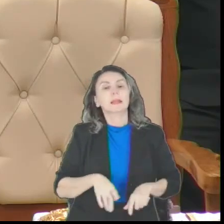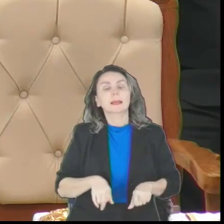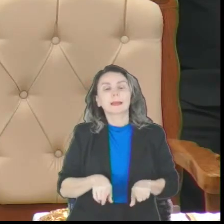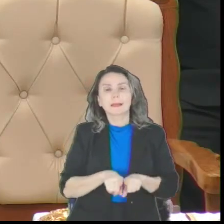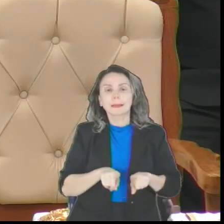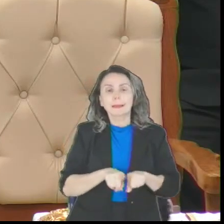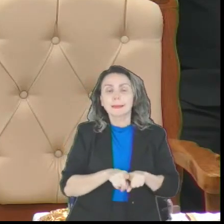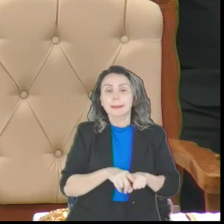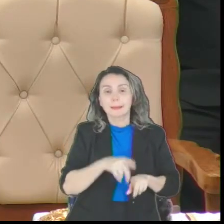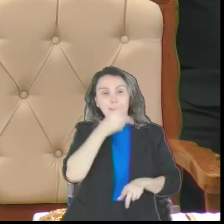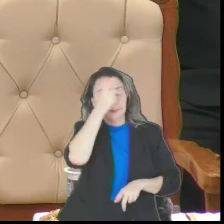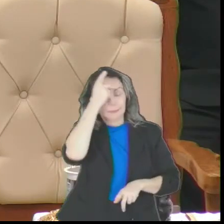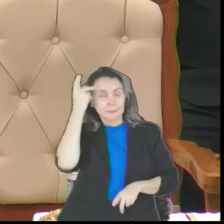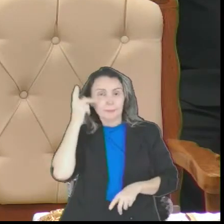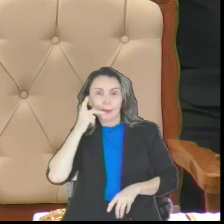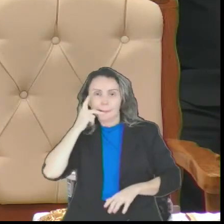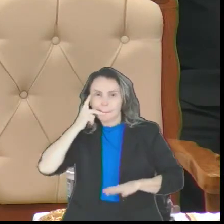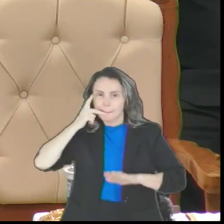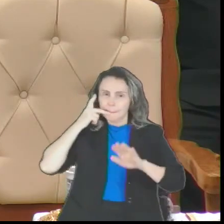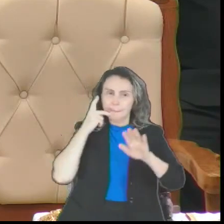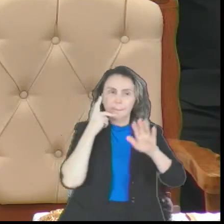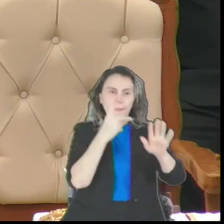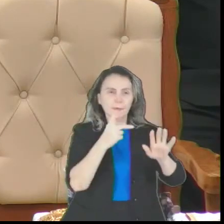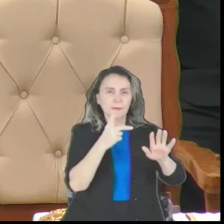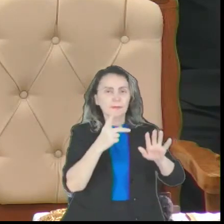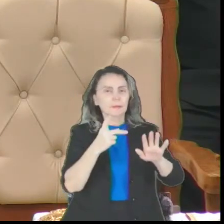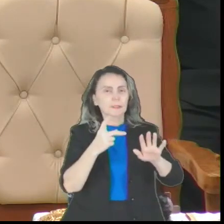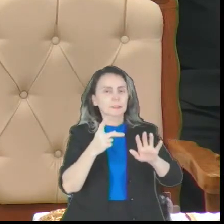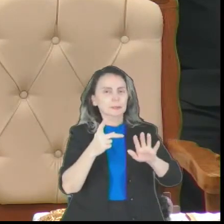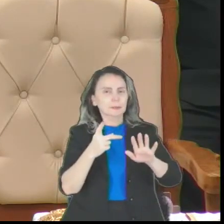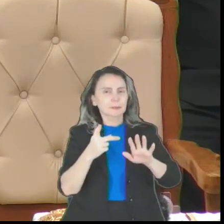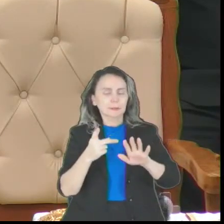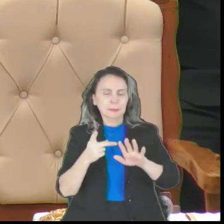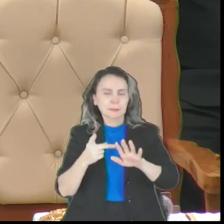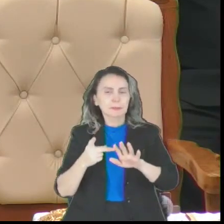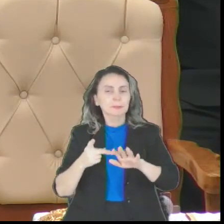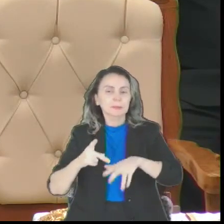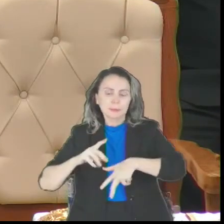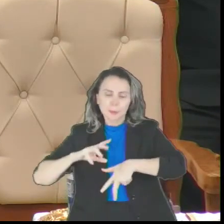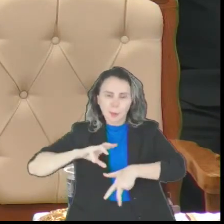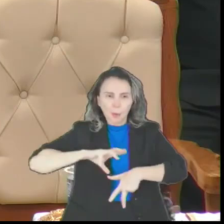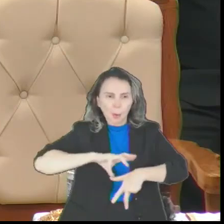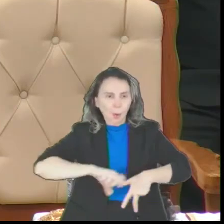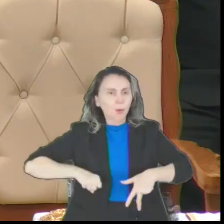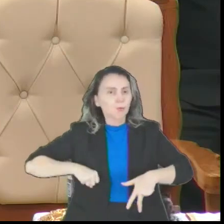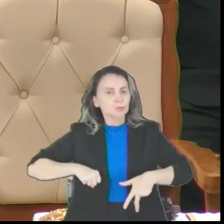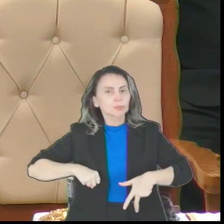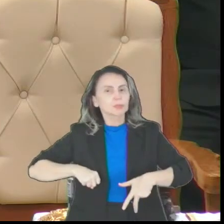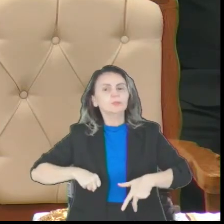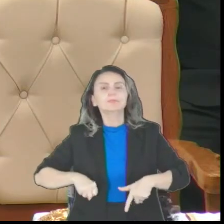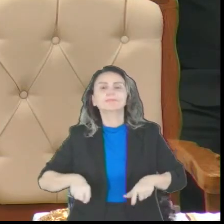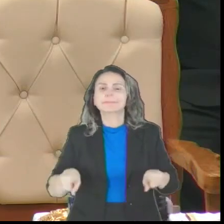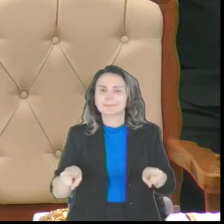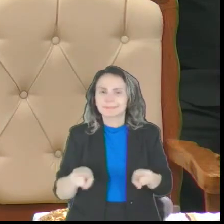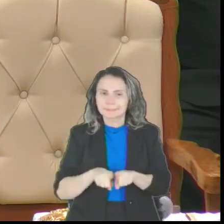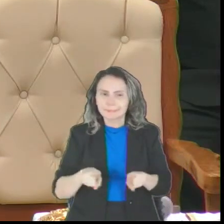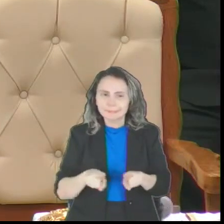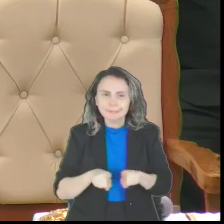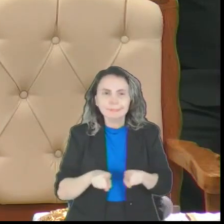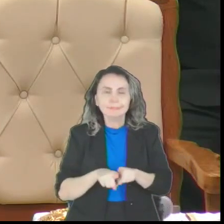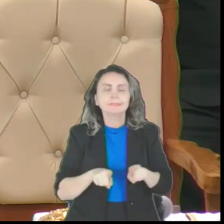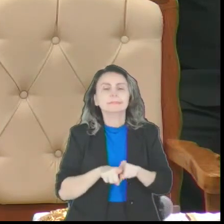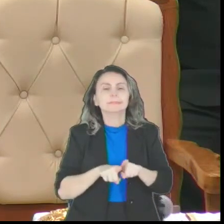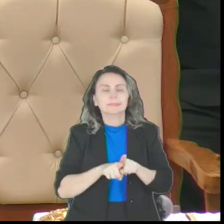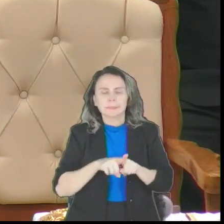se contaminaram, aceitando o suborno, e profetizaram segundo as suas visões e aquilo que estava no